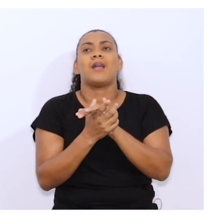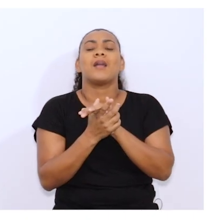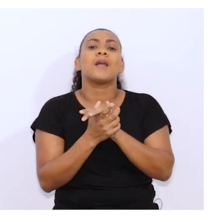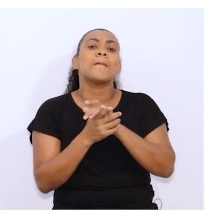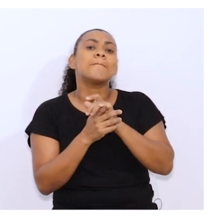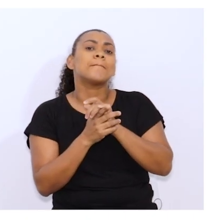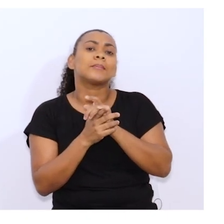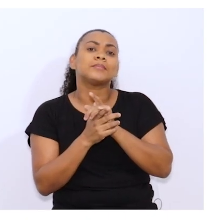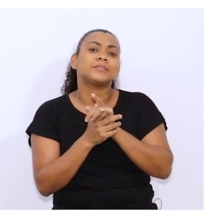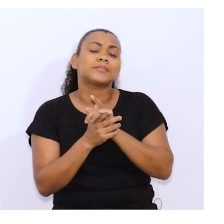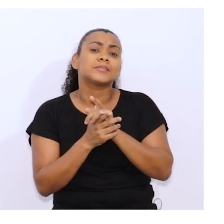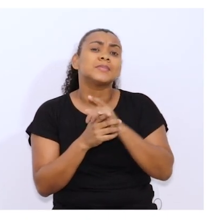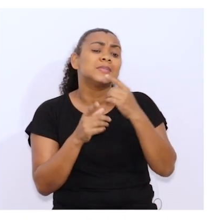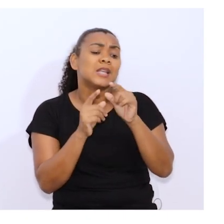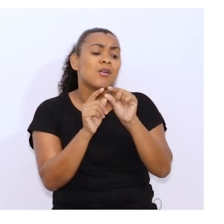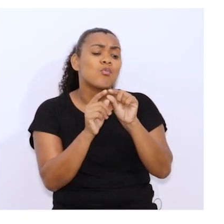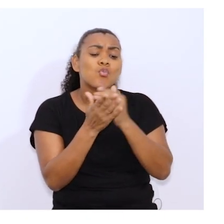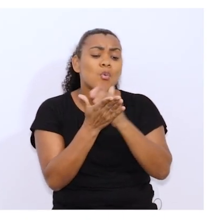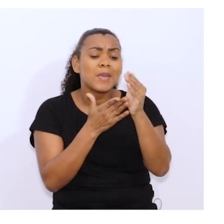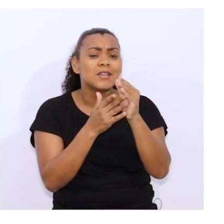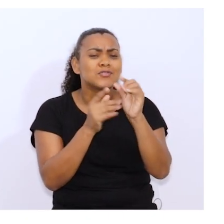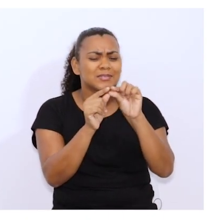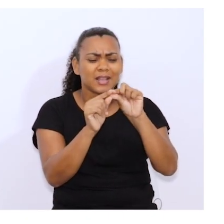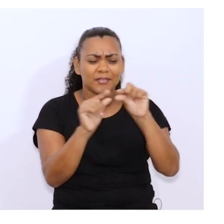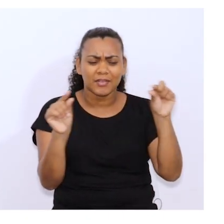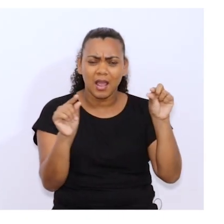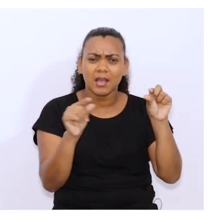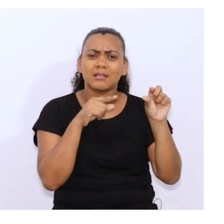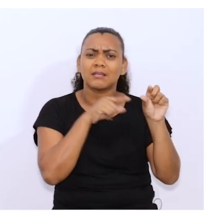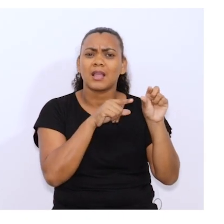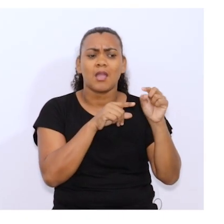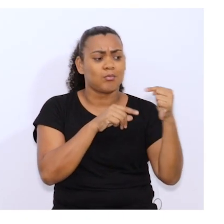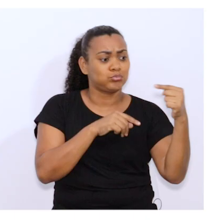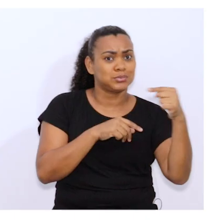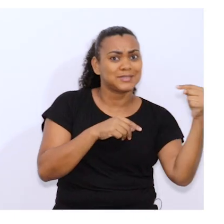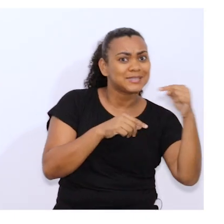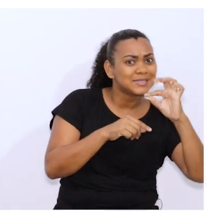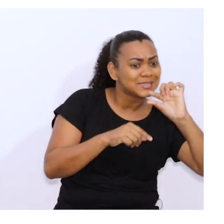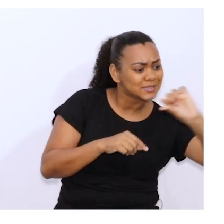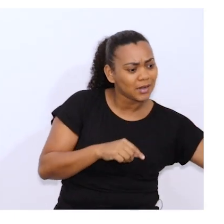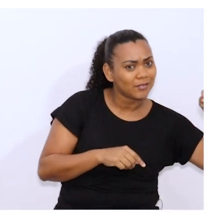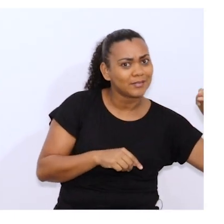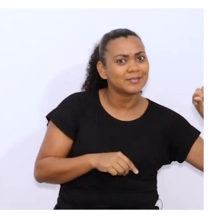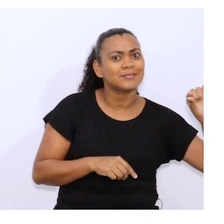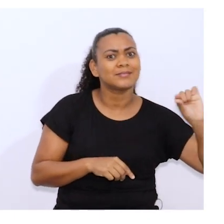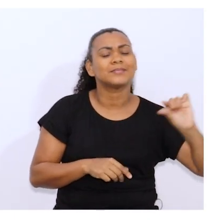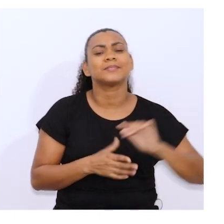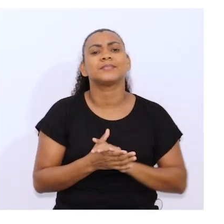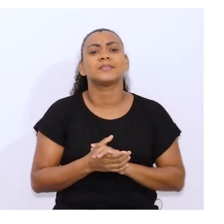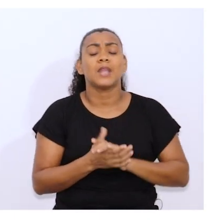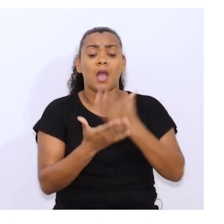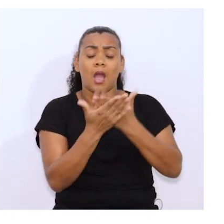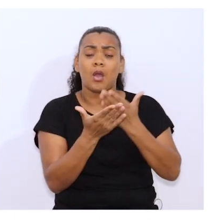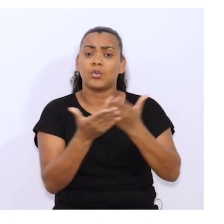no início de cada frase, nós temos o travessão, o sinal de travessão. Na